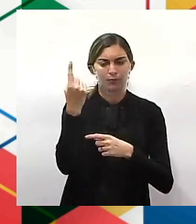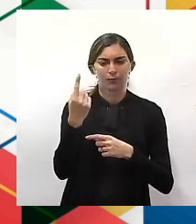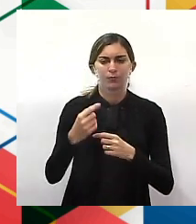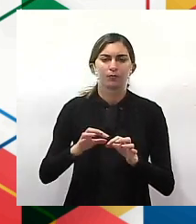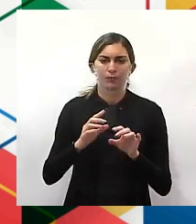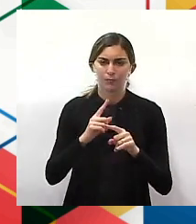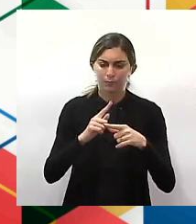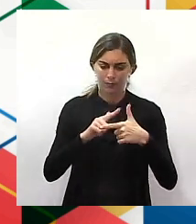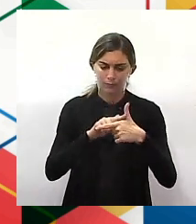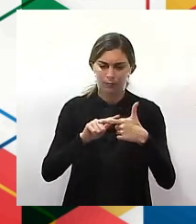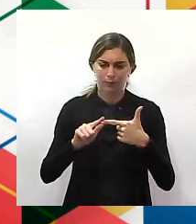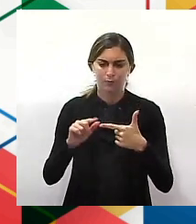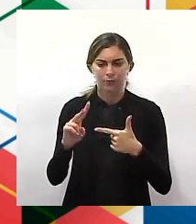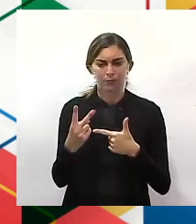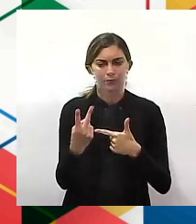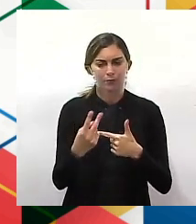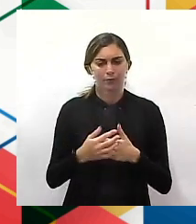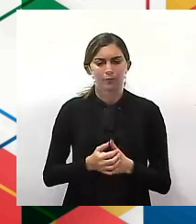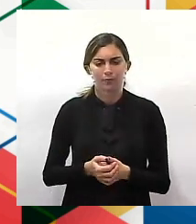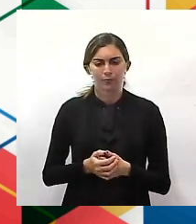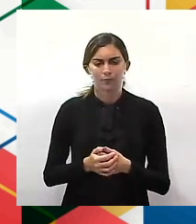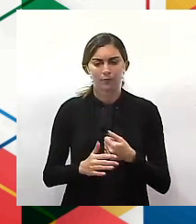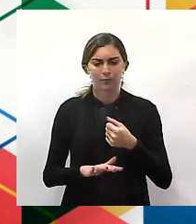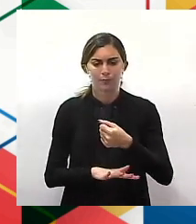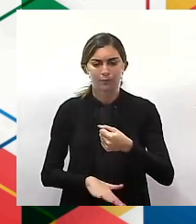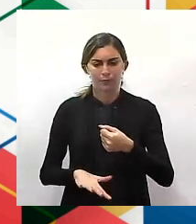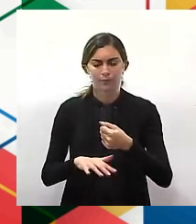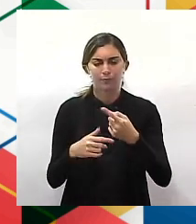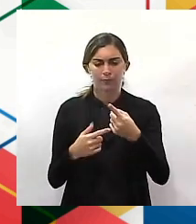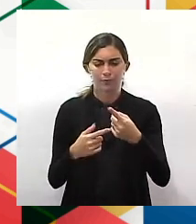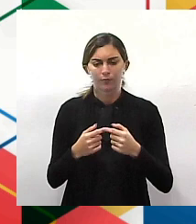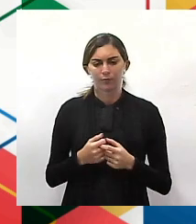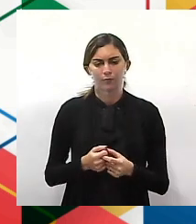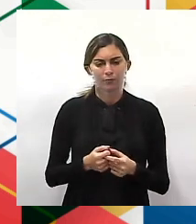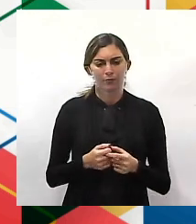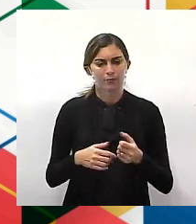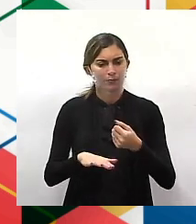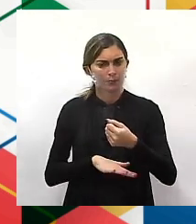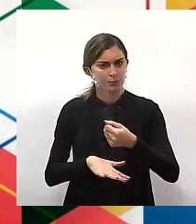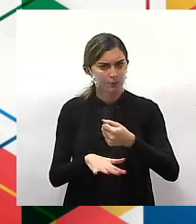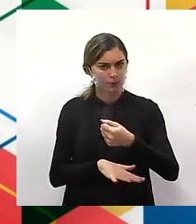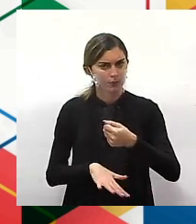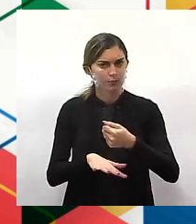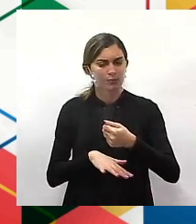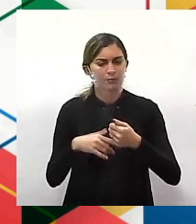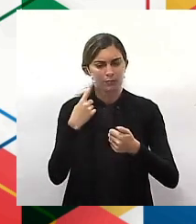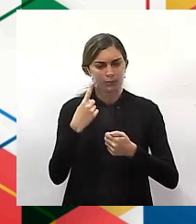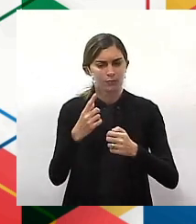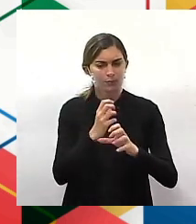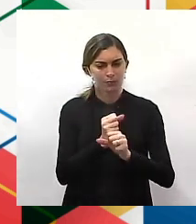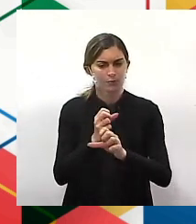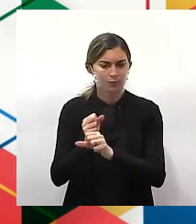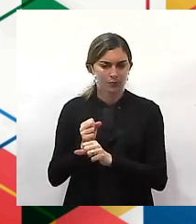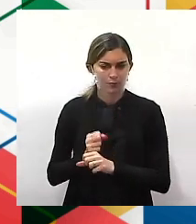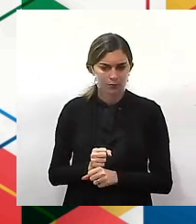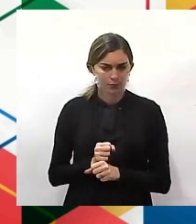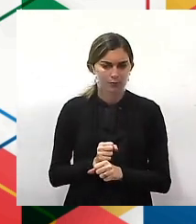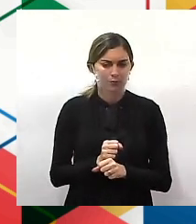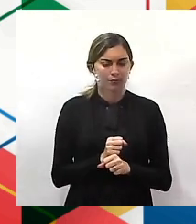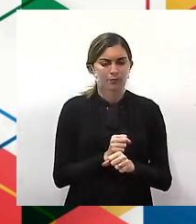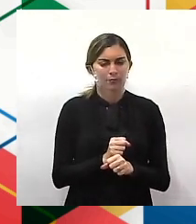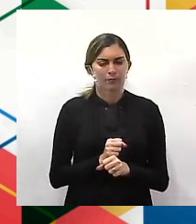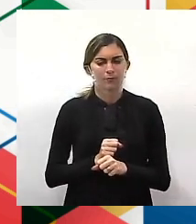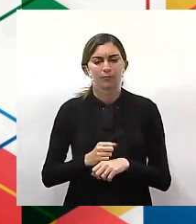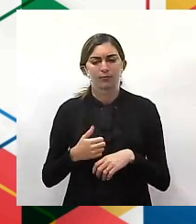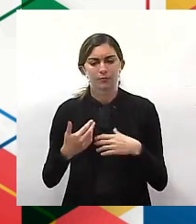2. A base está aqui, ó. Olha, coloquei na malha quadriculada, fica até mais fácil de você contar a medida desse lado